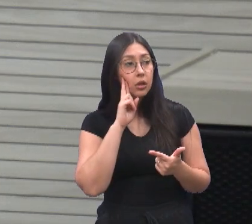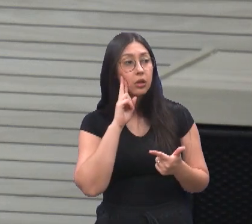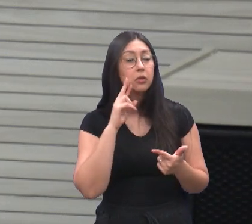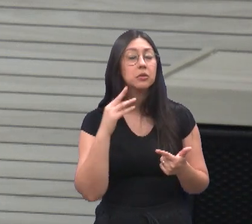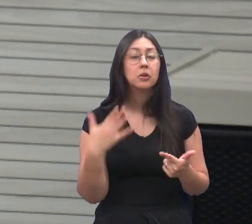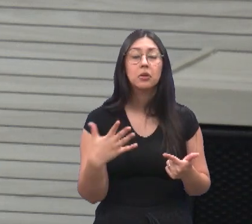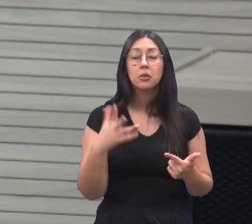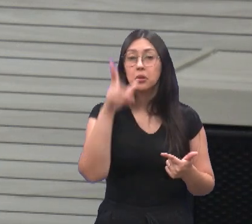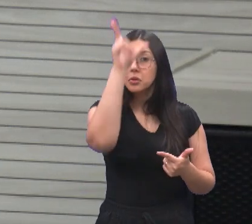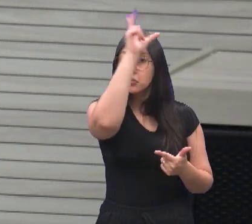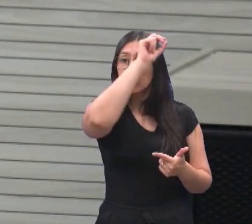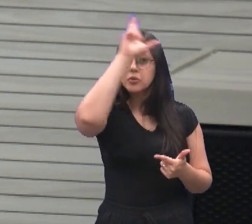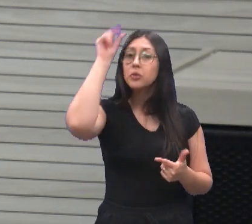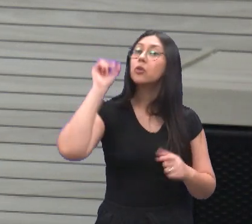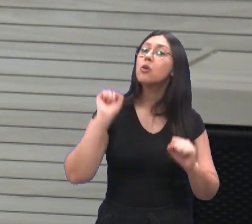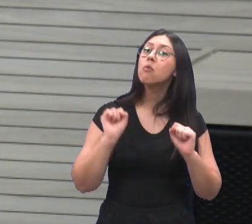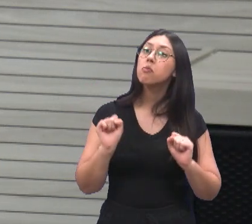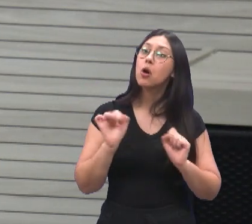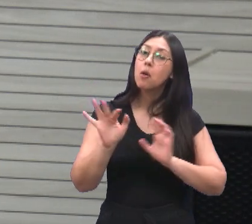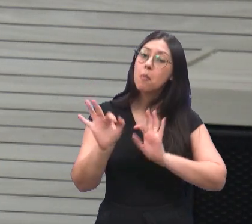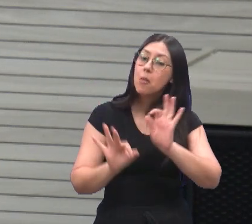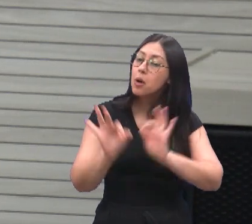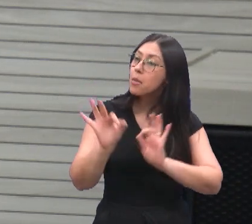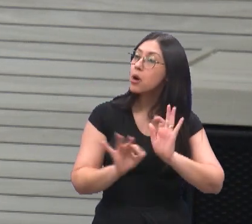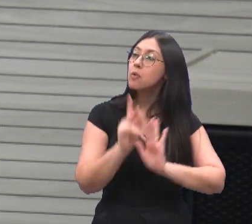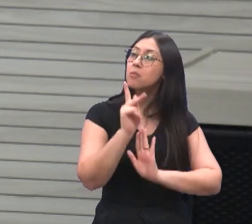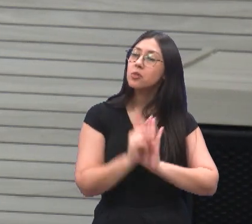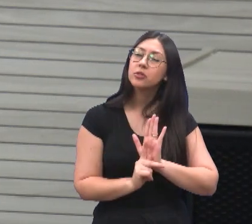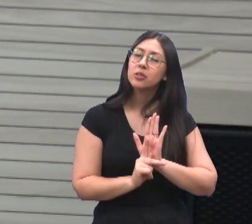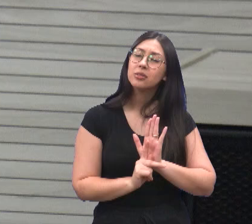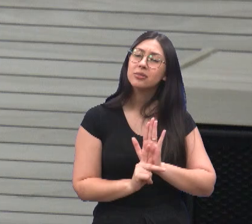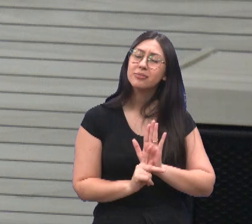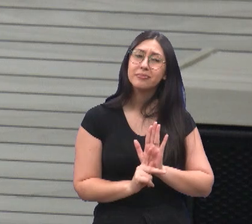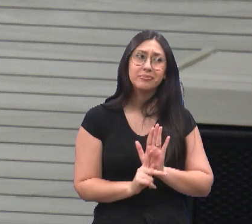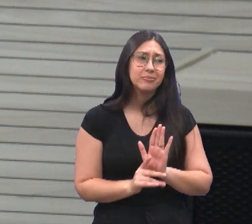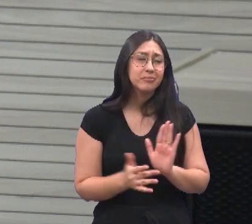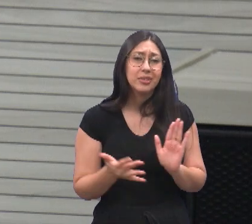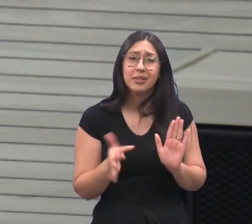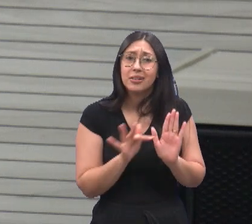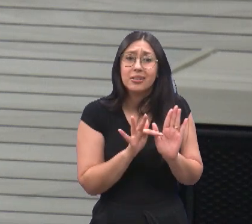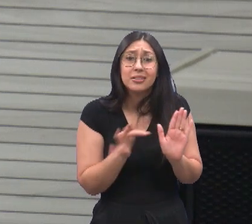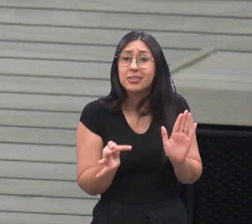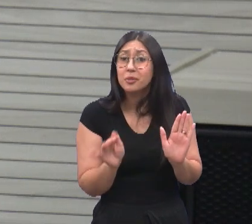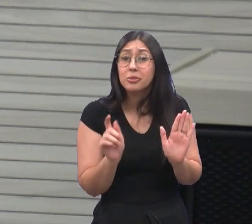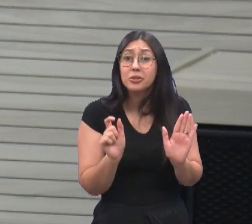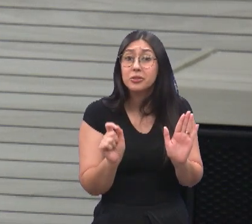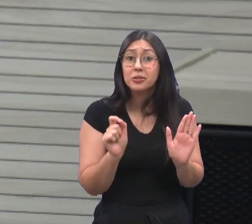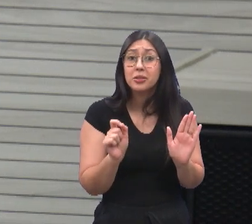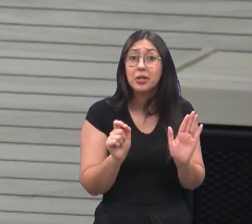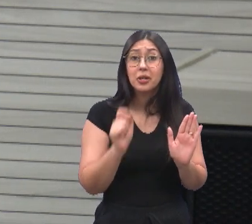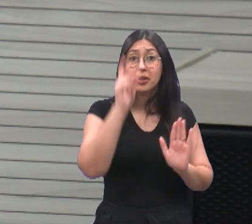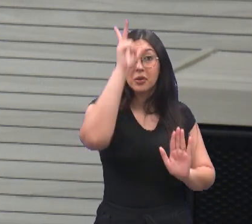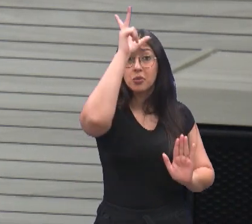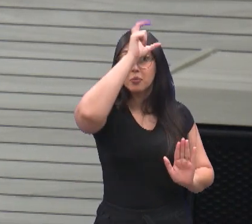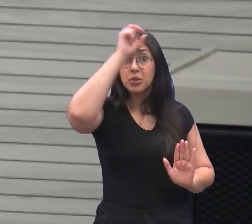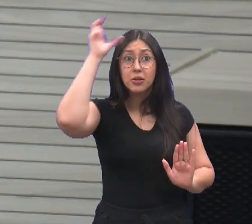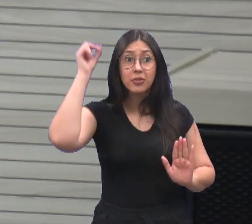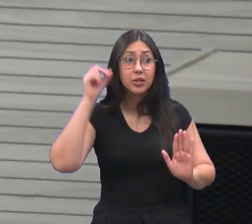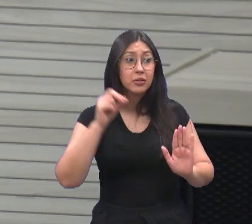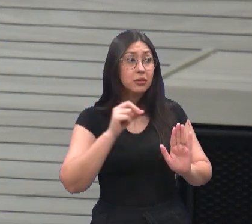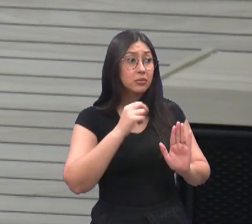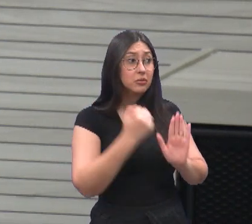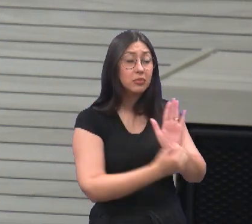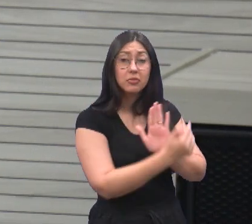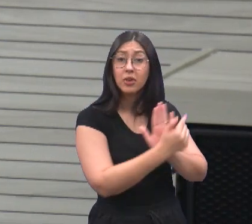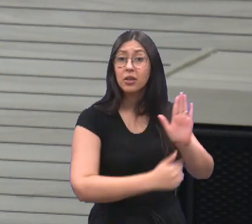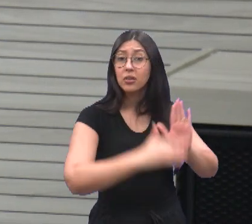prefeitura possa reformular esse projeto, mais simples que isso é a prefeitura, o prefeito, retirar o veto. Ele